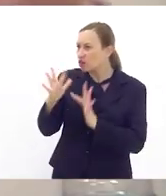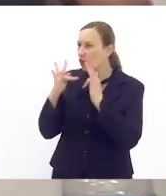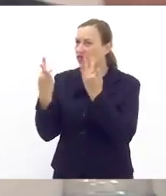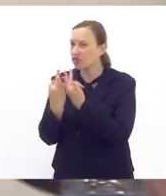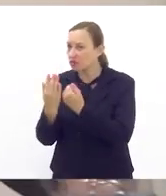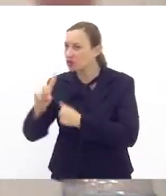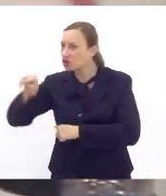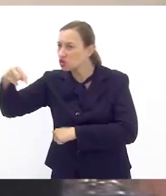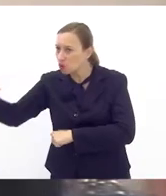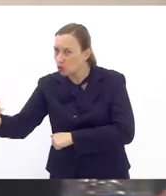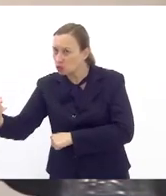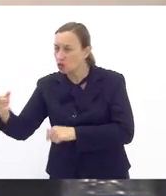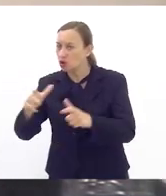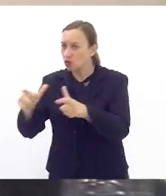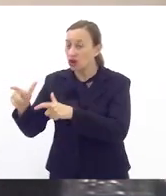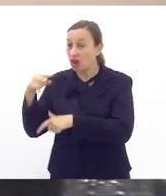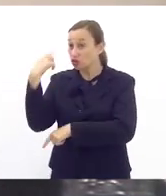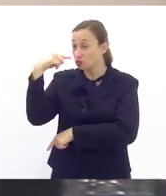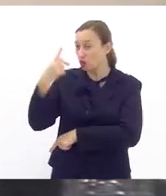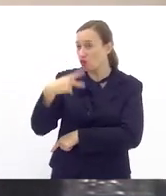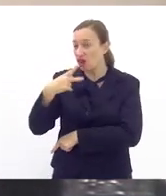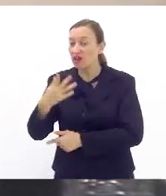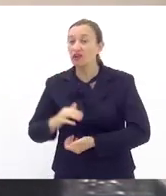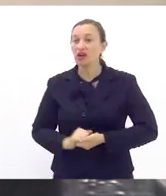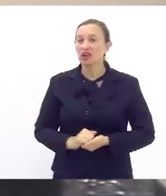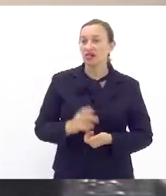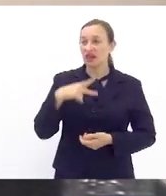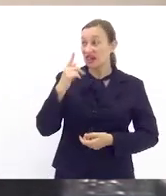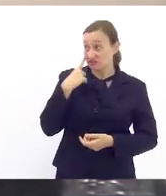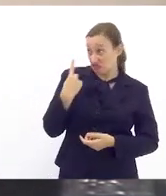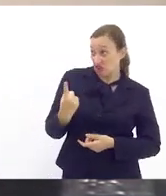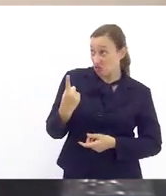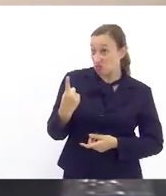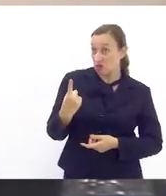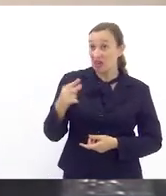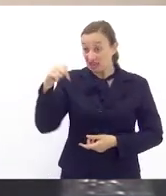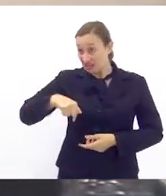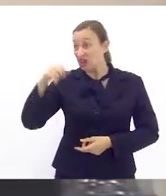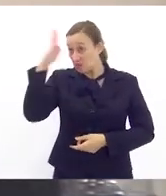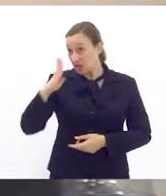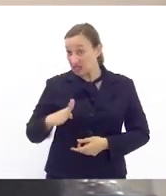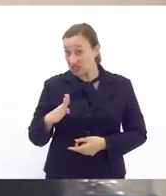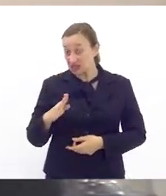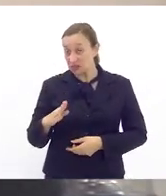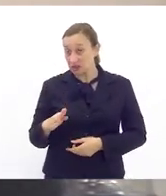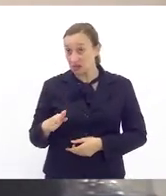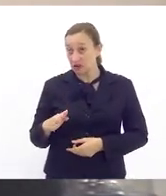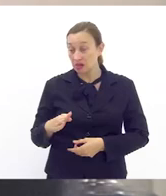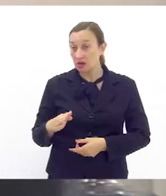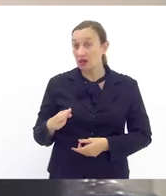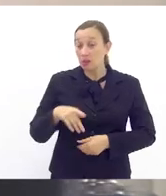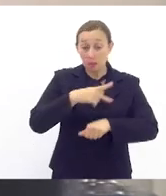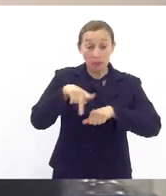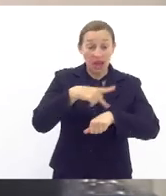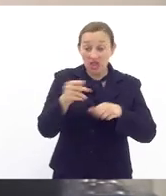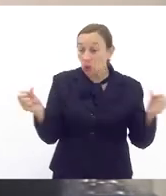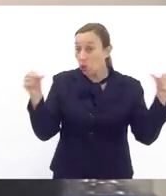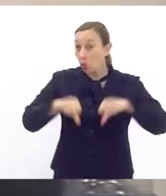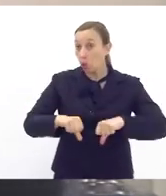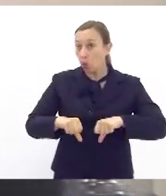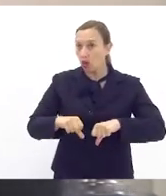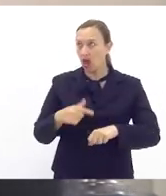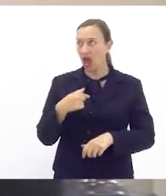outros estrangeiros que falavam espanhol não sei da onde eles eram dizendo assim tá vendo isso aqui é o Brasil país de terceiro mundo aí eu